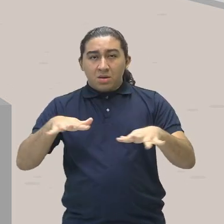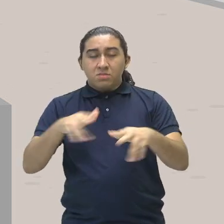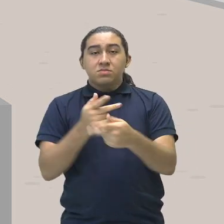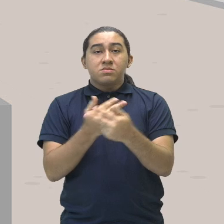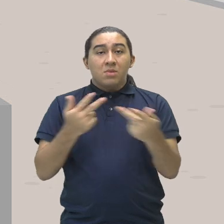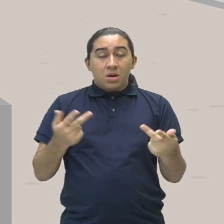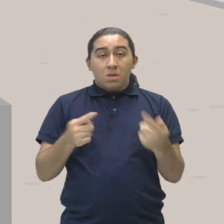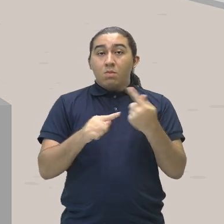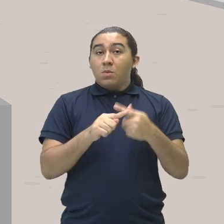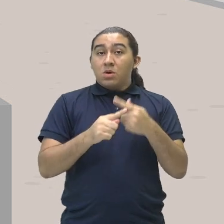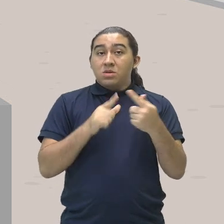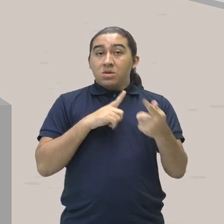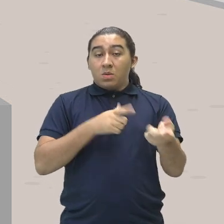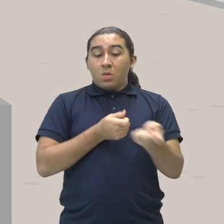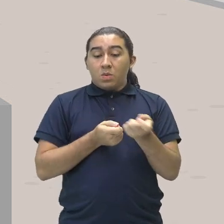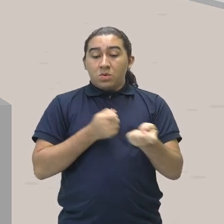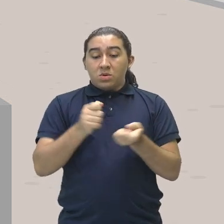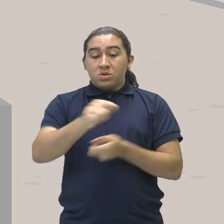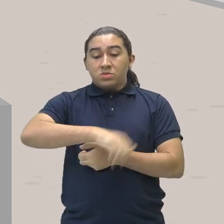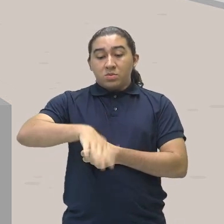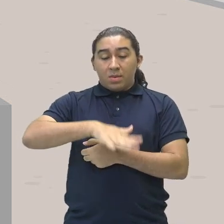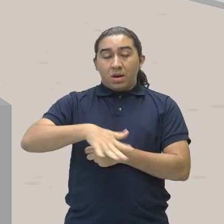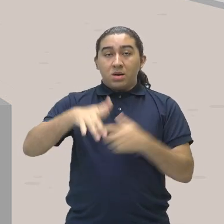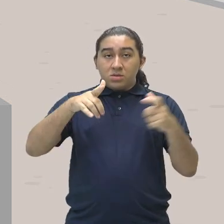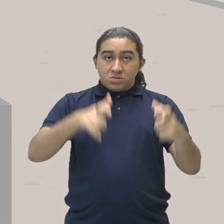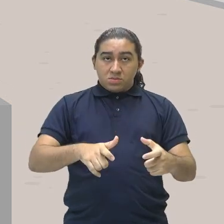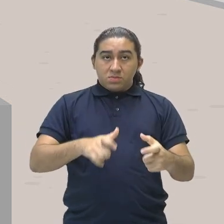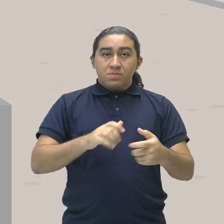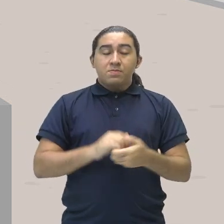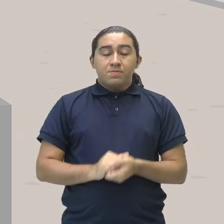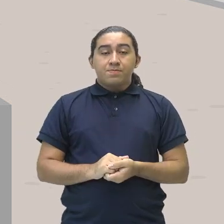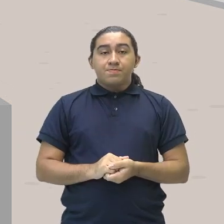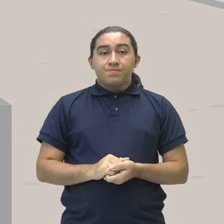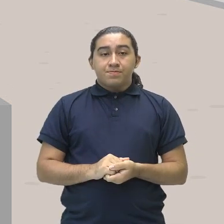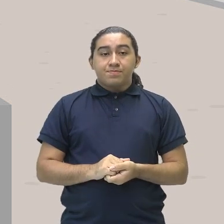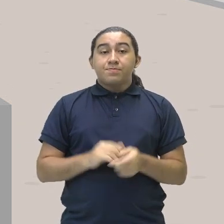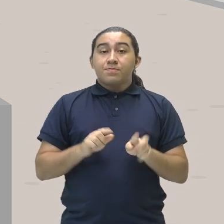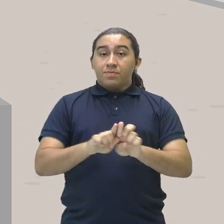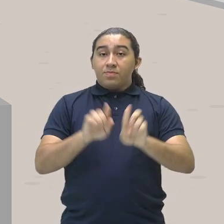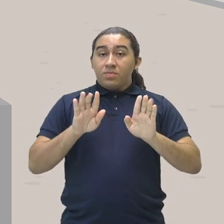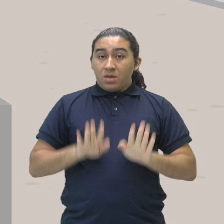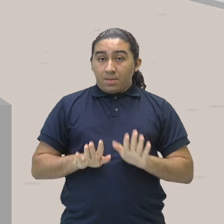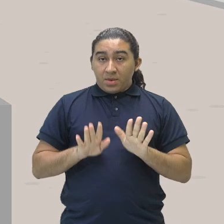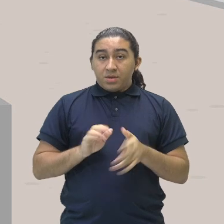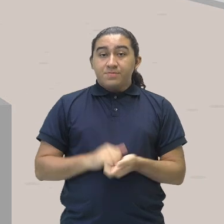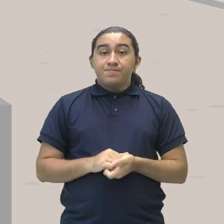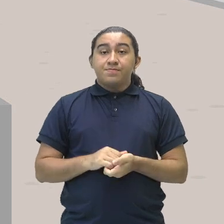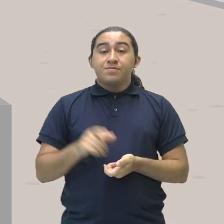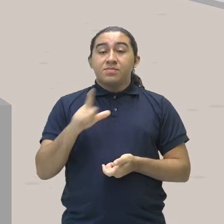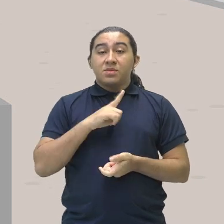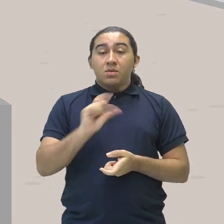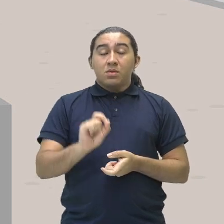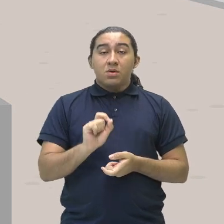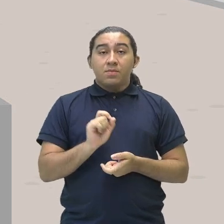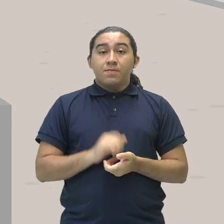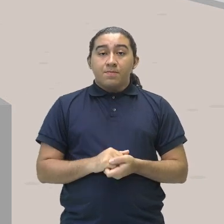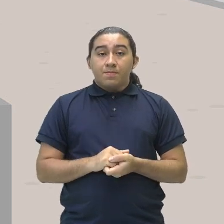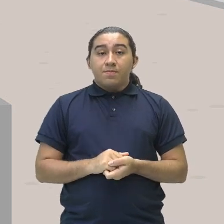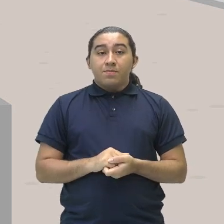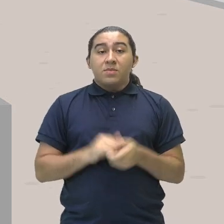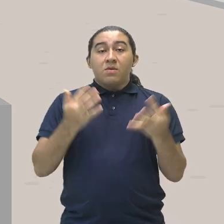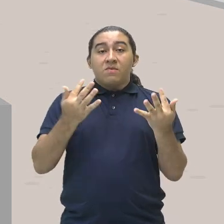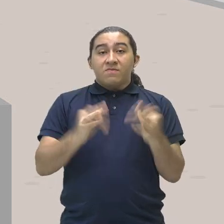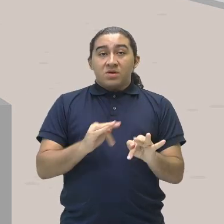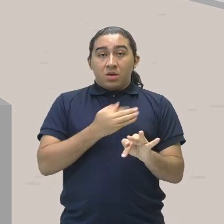a manutenção dessas áreas alagadas. No entanto, vai haver o fim do governo